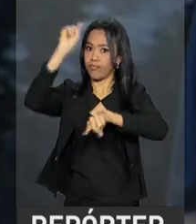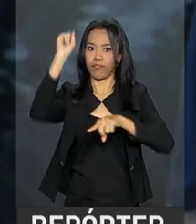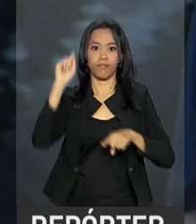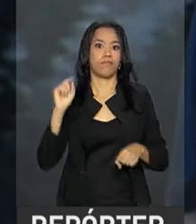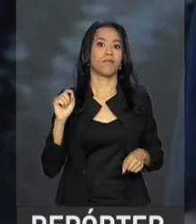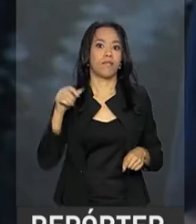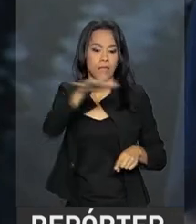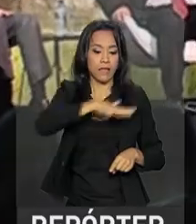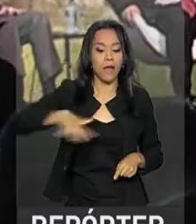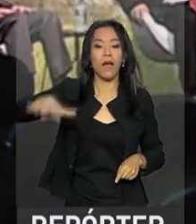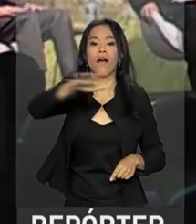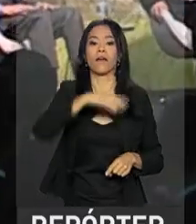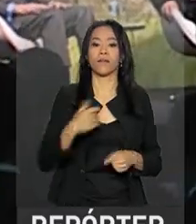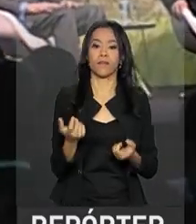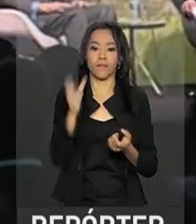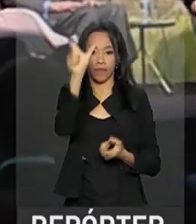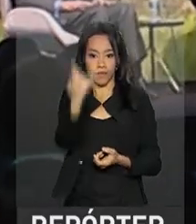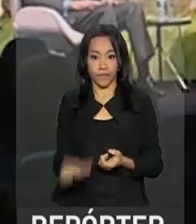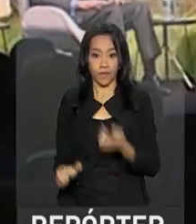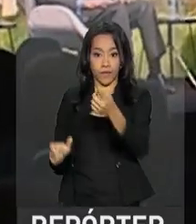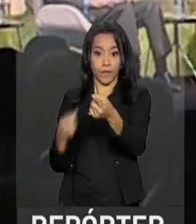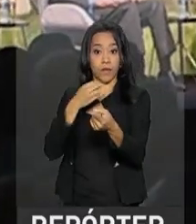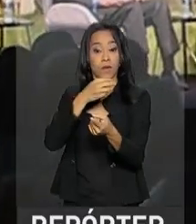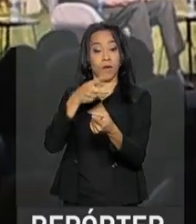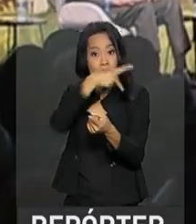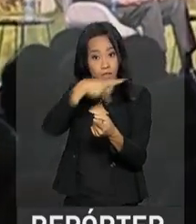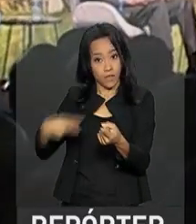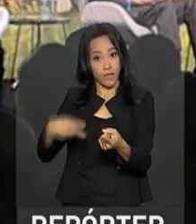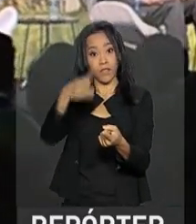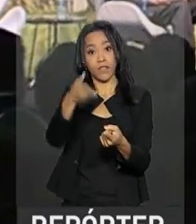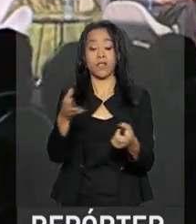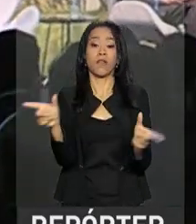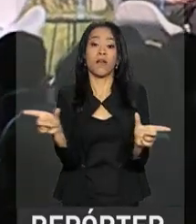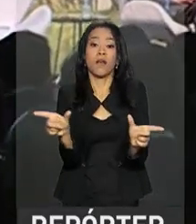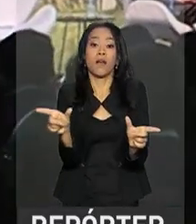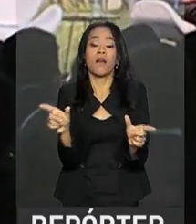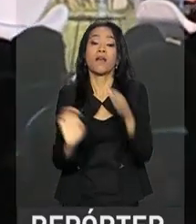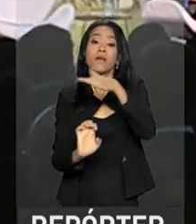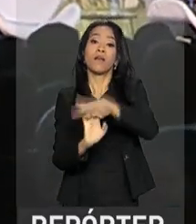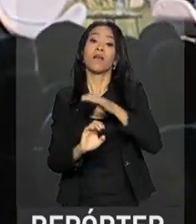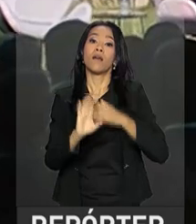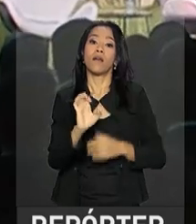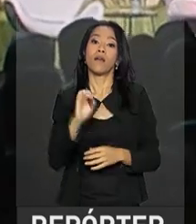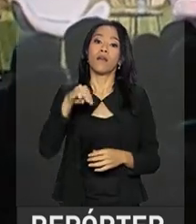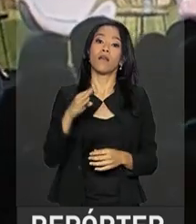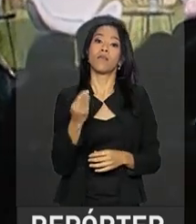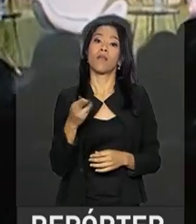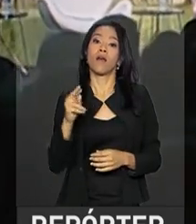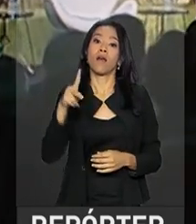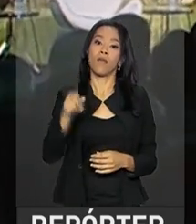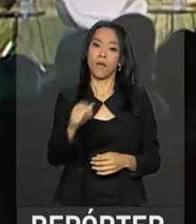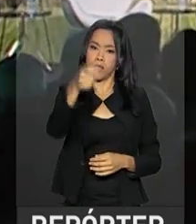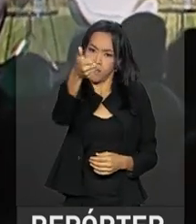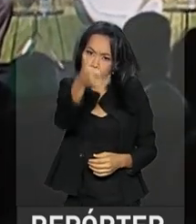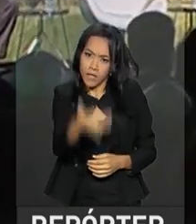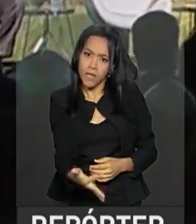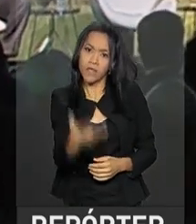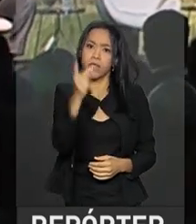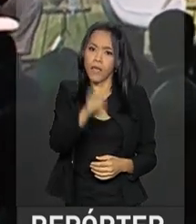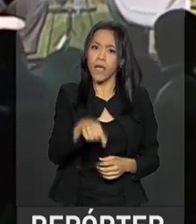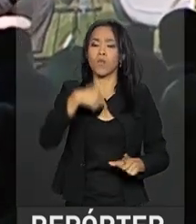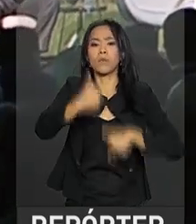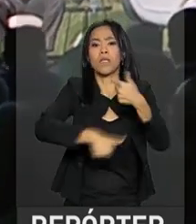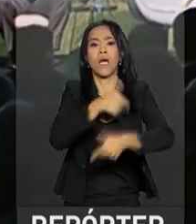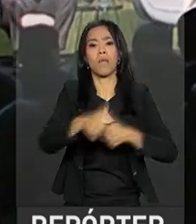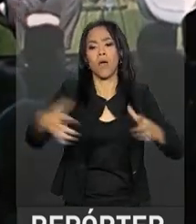defesa agropecuária. Erradicação plena da aftosa no Brasil, resultado de um espetacular trabalho conjunto entre o setor